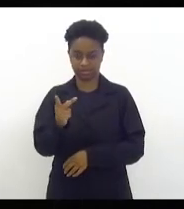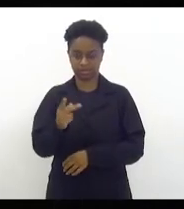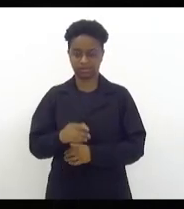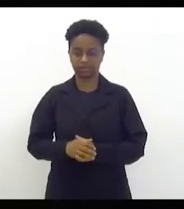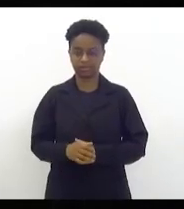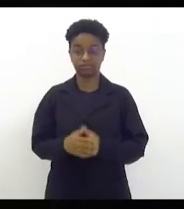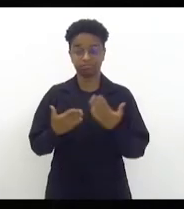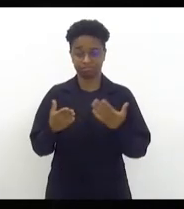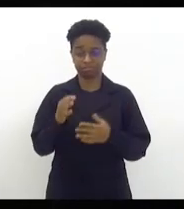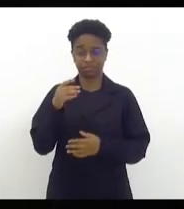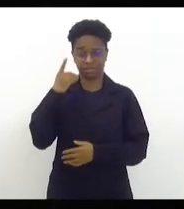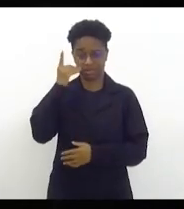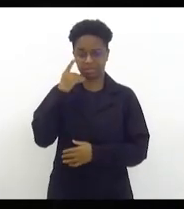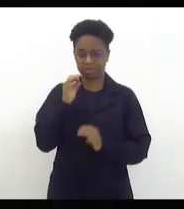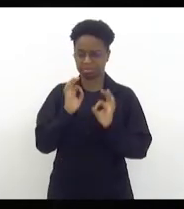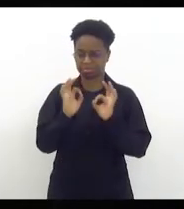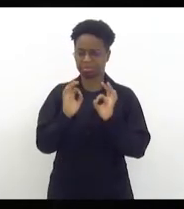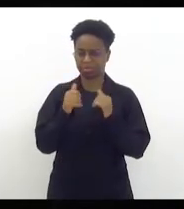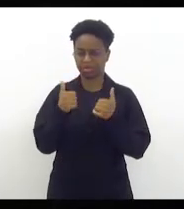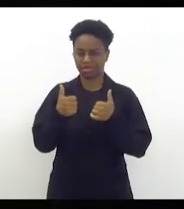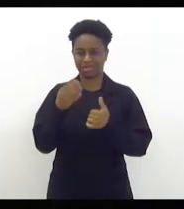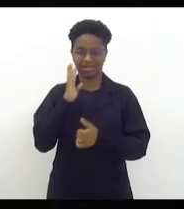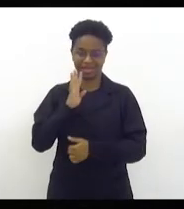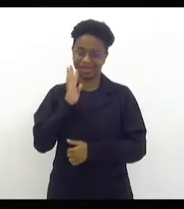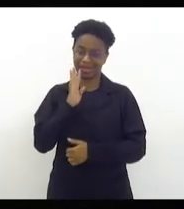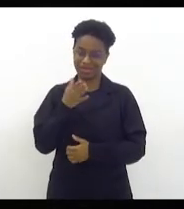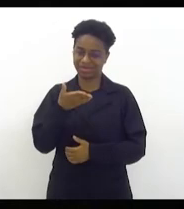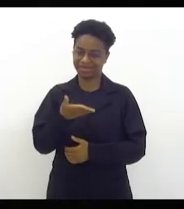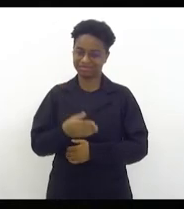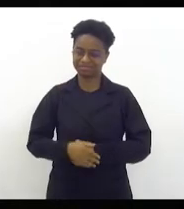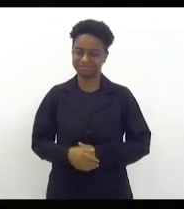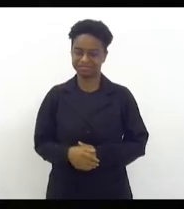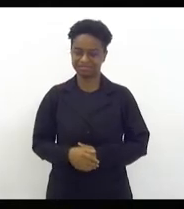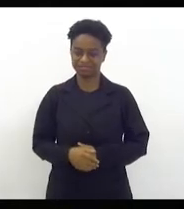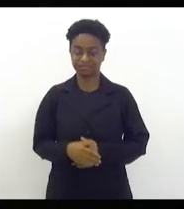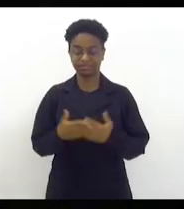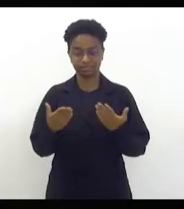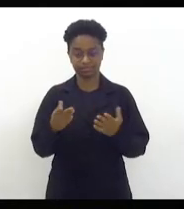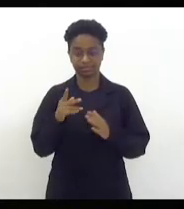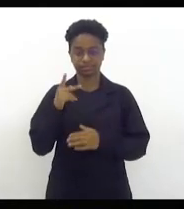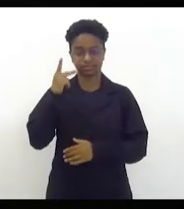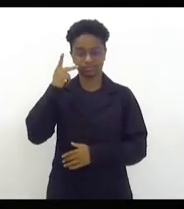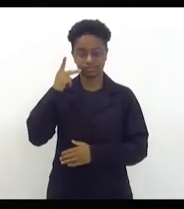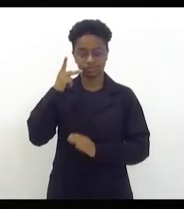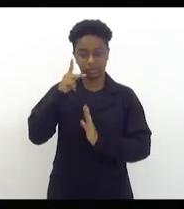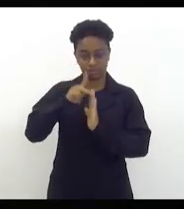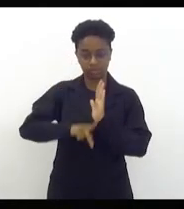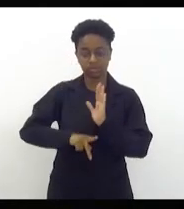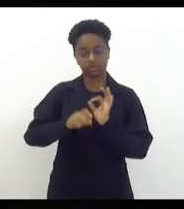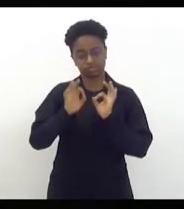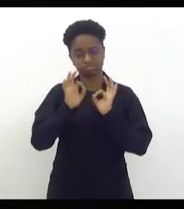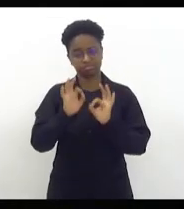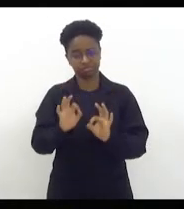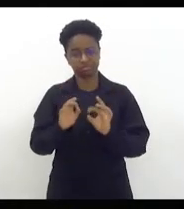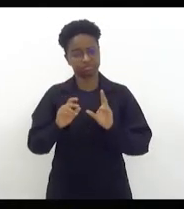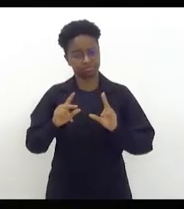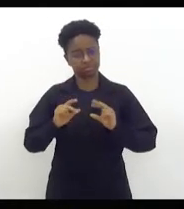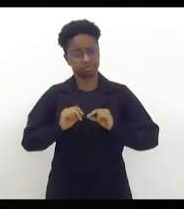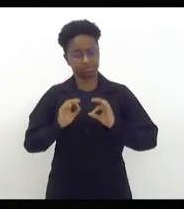um dos deputados mais simpáticos dessa casa, diga-se de passagem. O projeto é extremamente